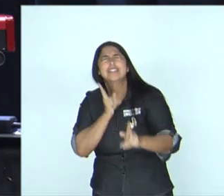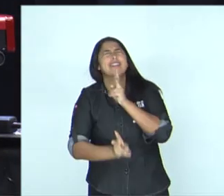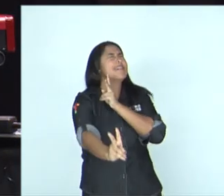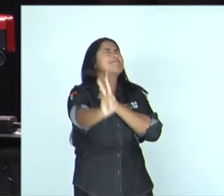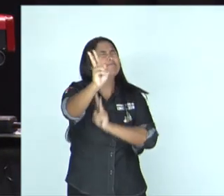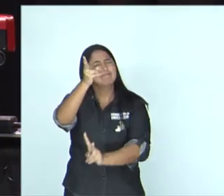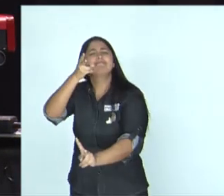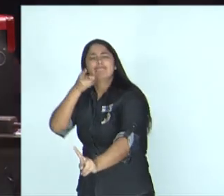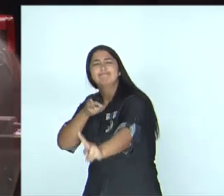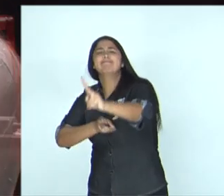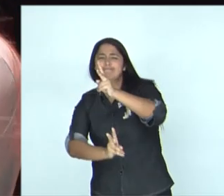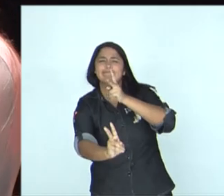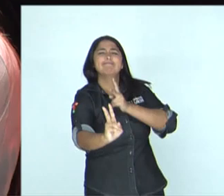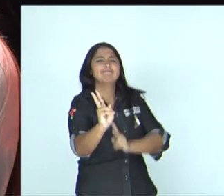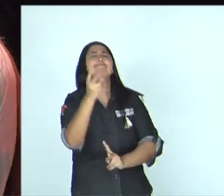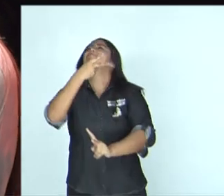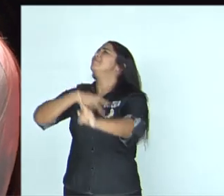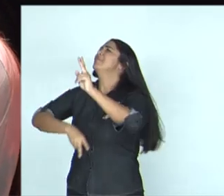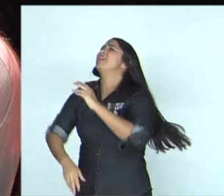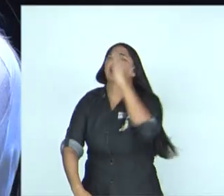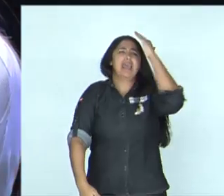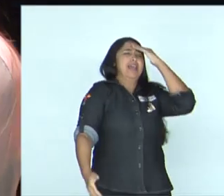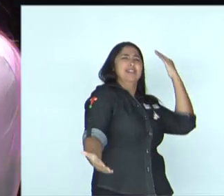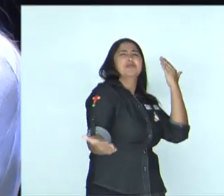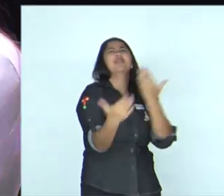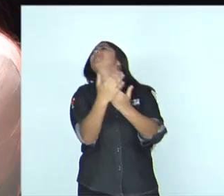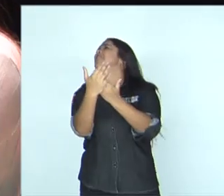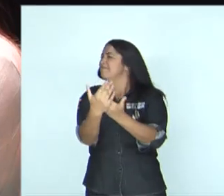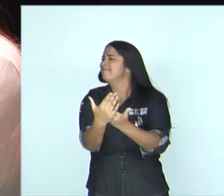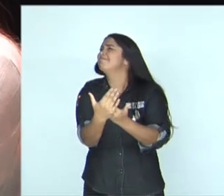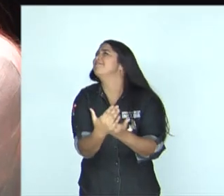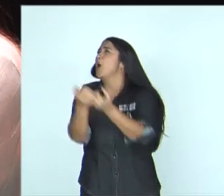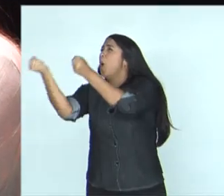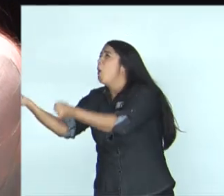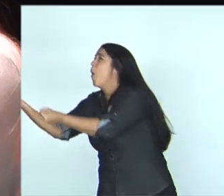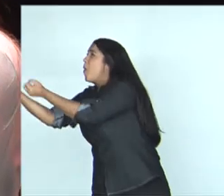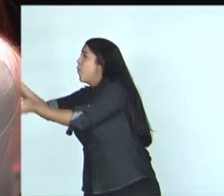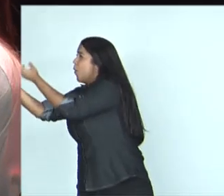Apagará, acender, queimar, consumir, acender, queimar.